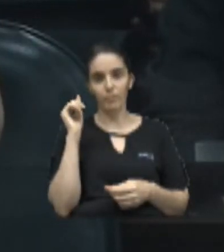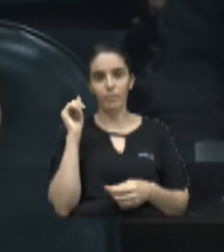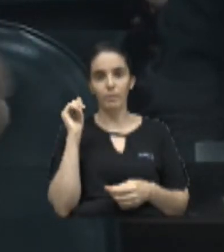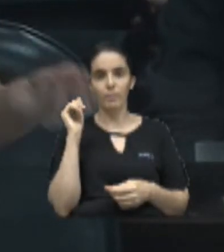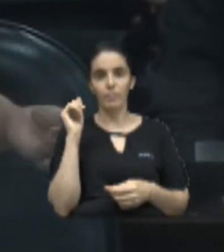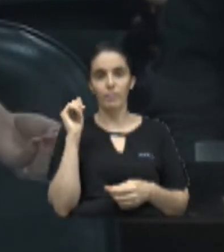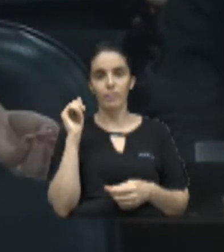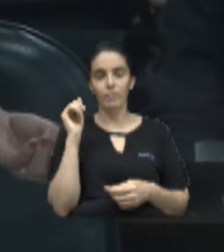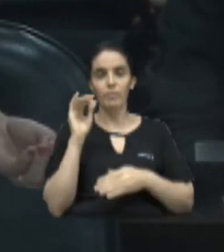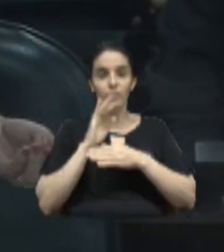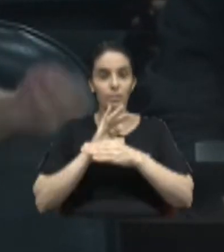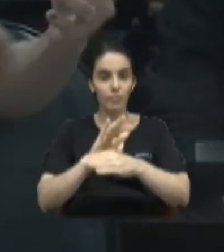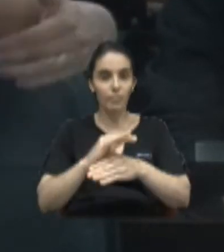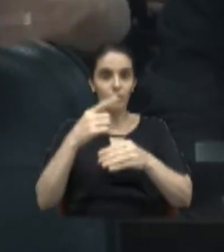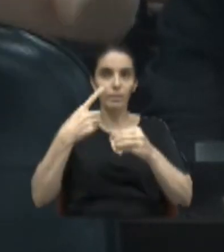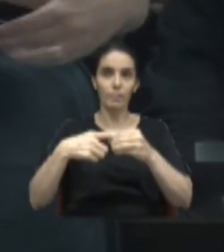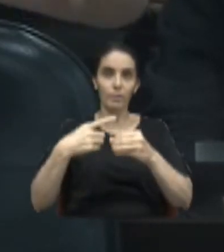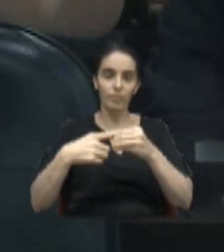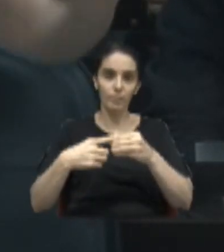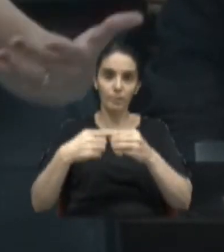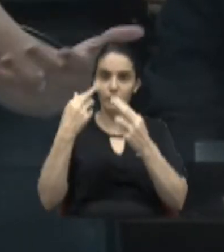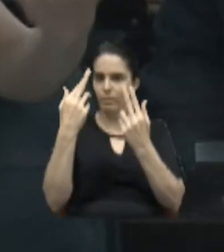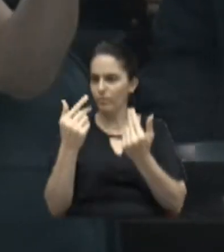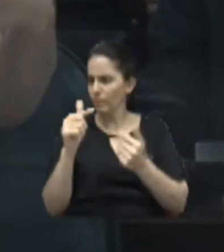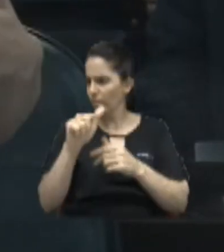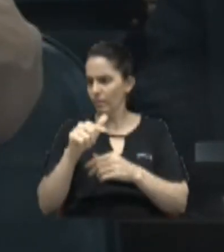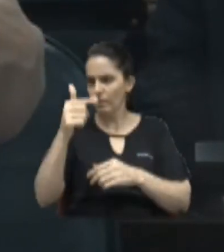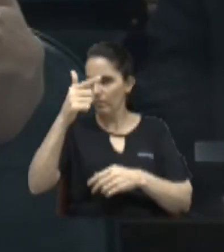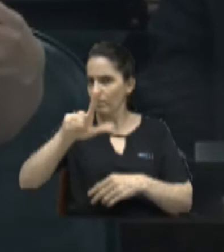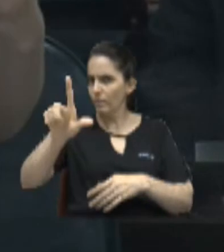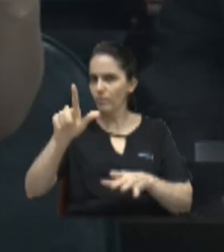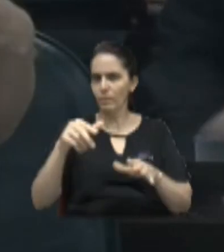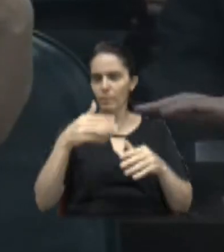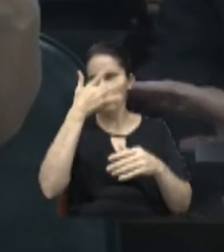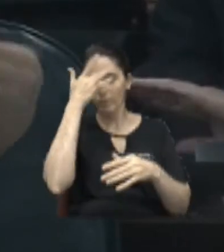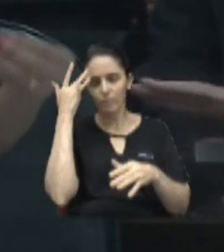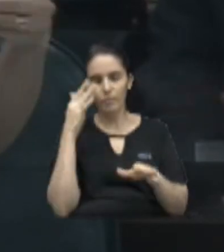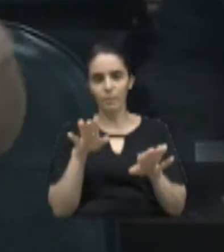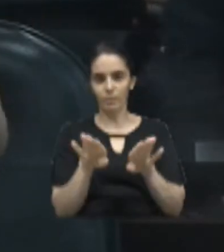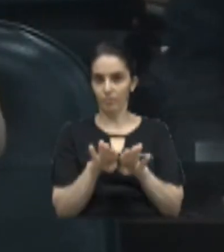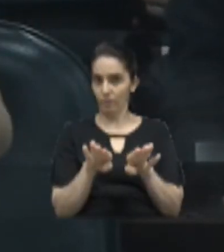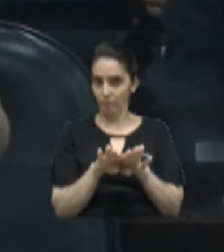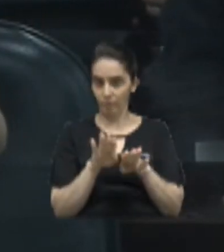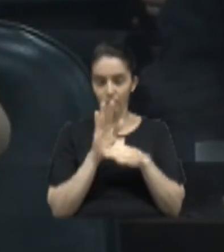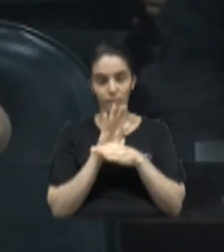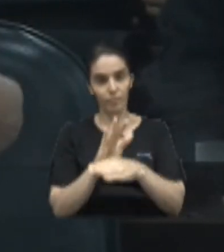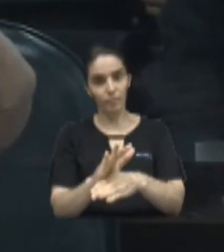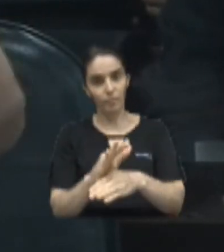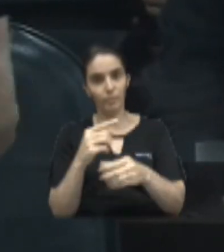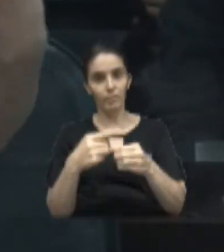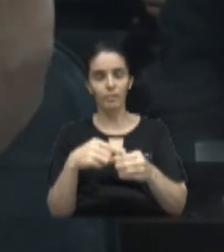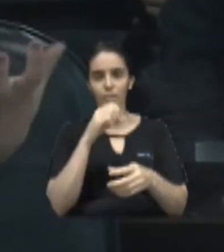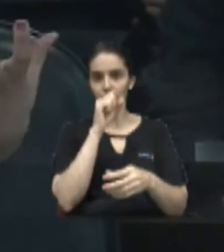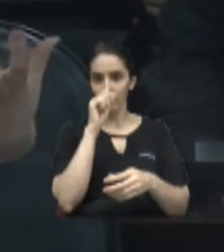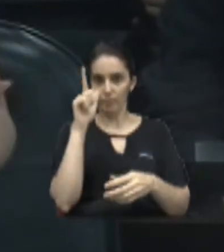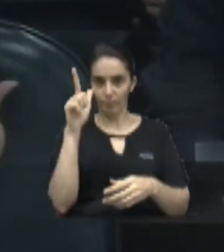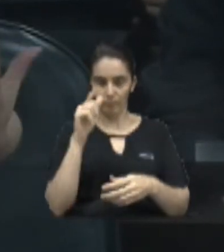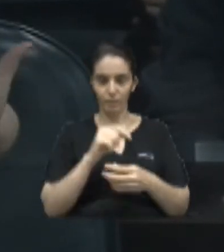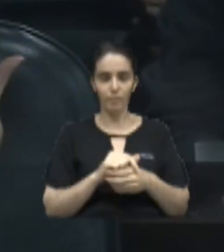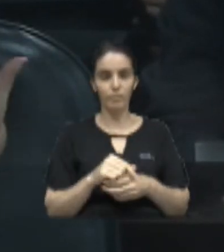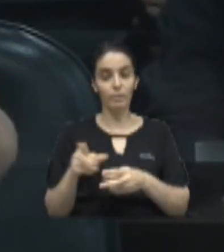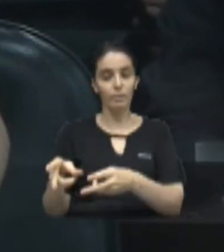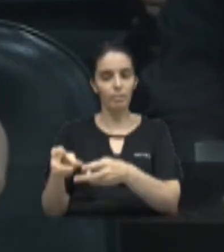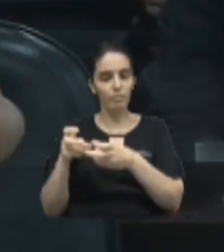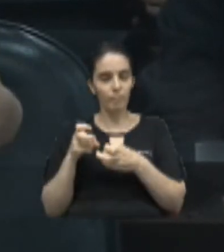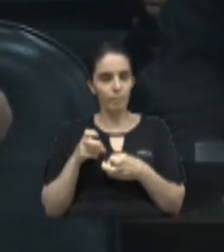Paulo Micheletti deu para a nossa cidade, assim como outras pessoas que também tanto agregam para essa terra e eles recebem um reconhecimento do